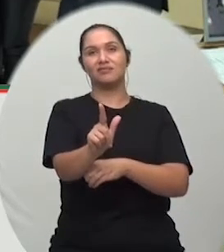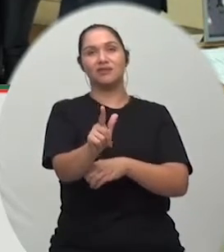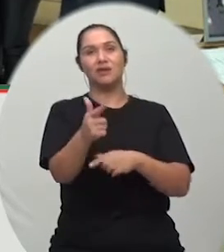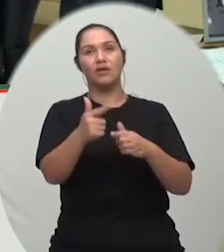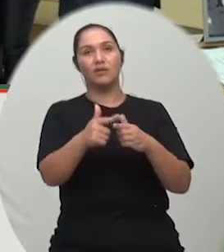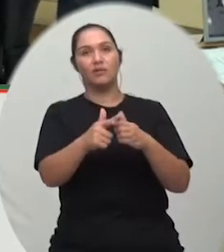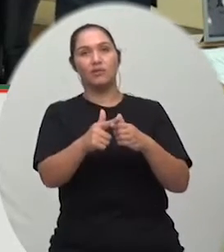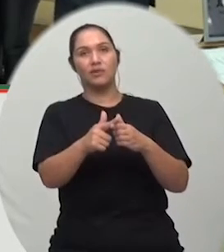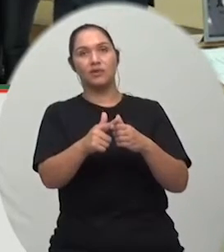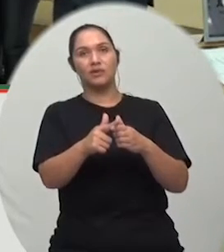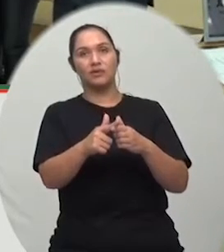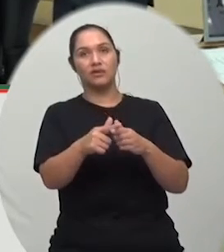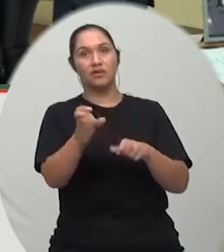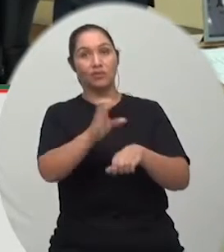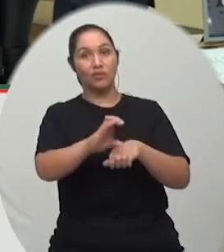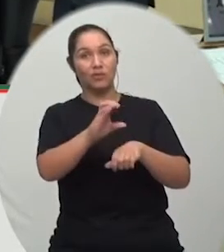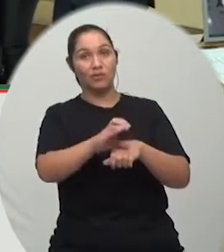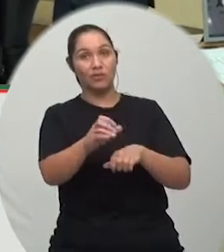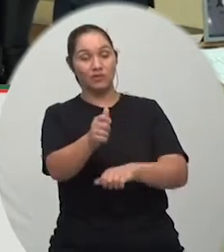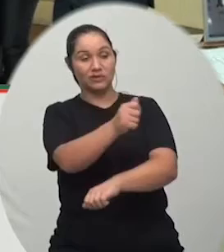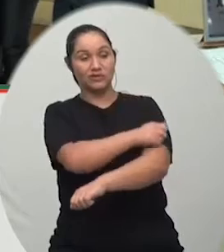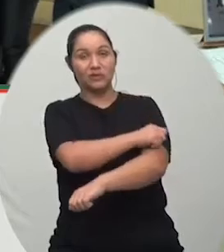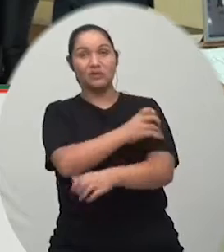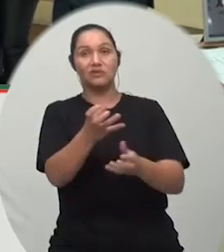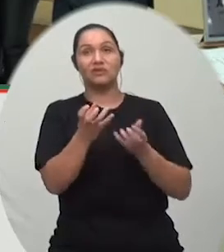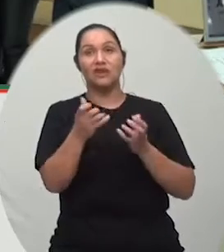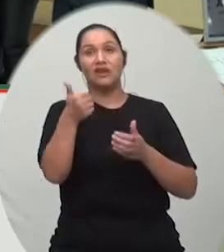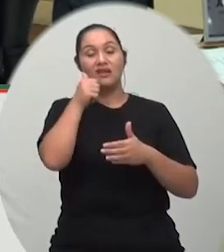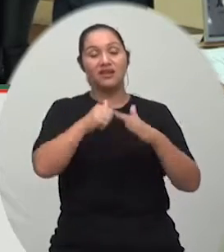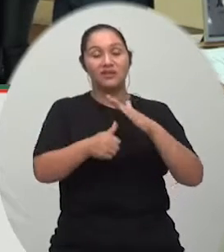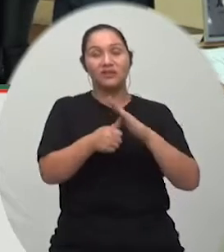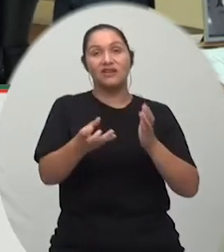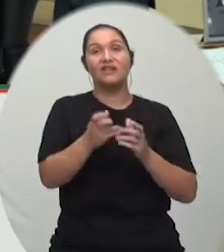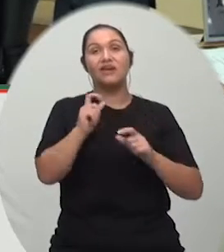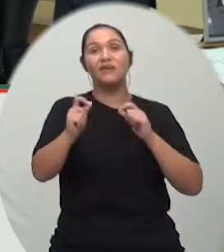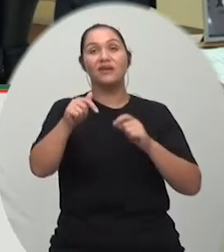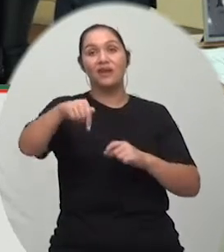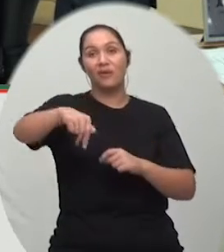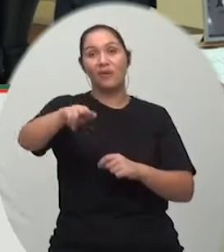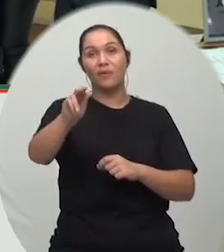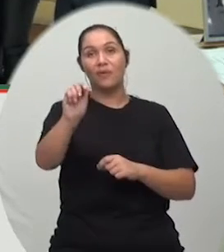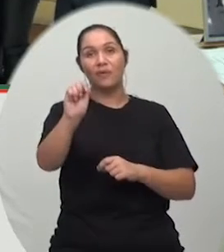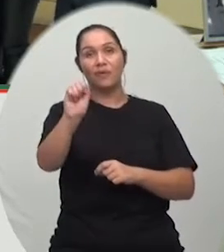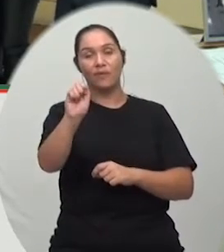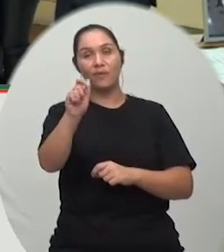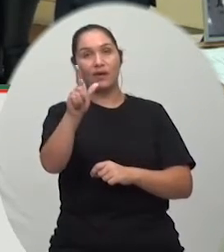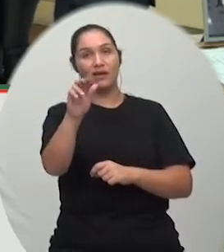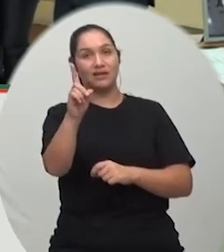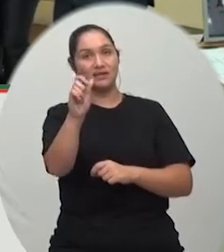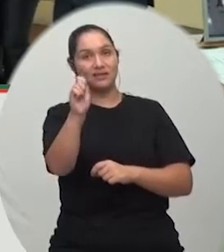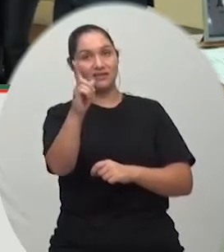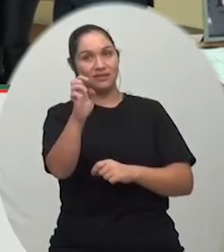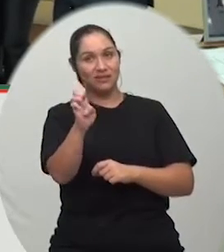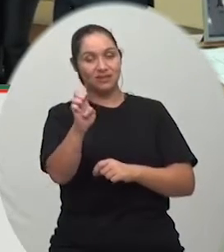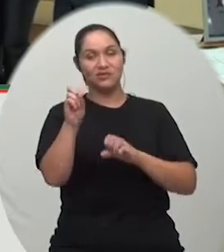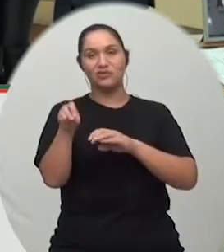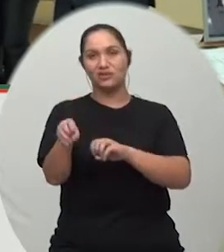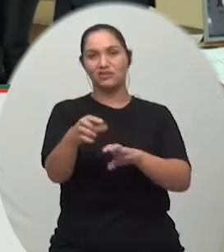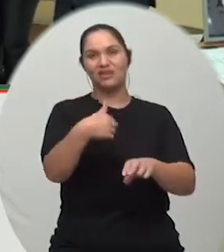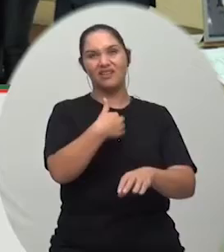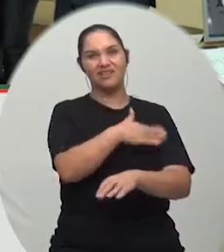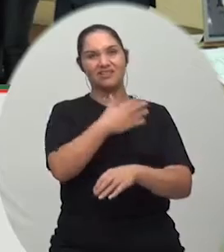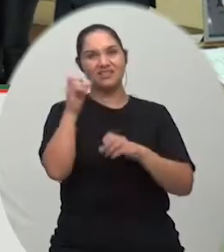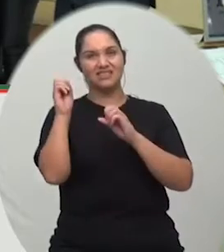mesmo, é a qualidade de ensino, é isso que todos querem. Gostaria de agradecer imensamente à